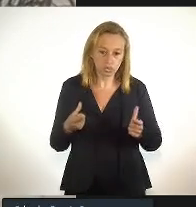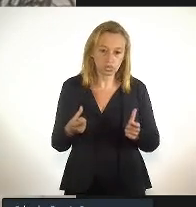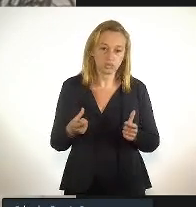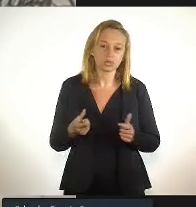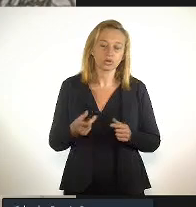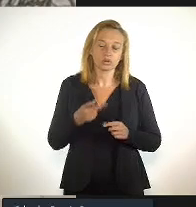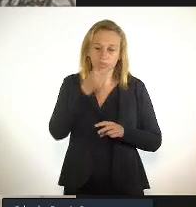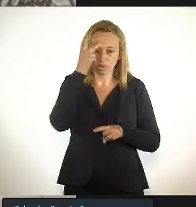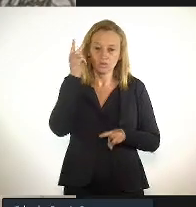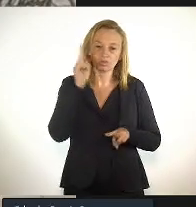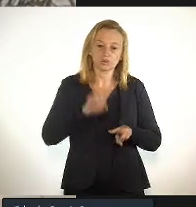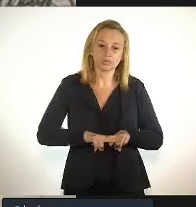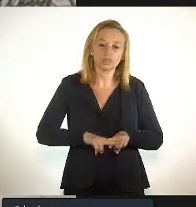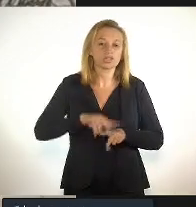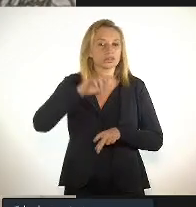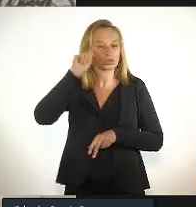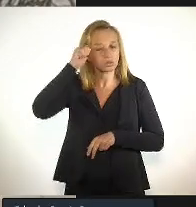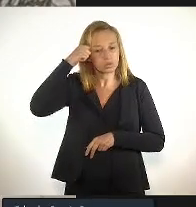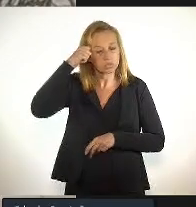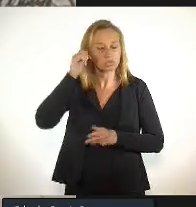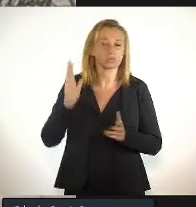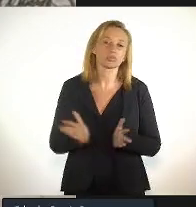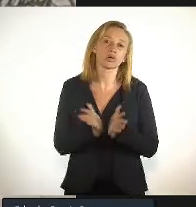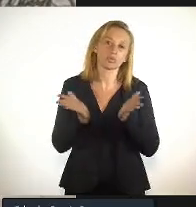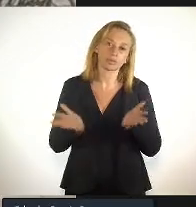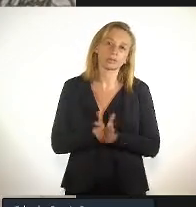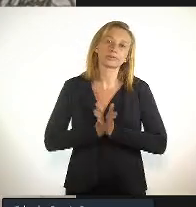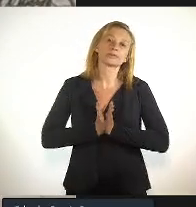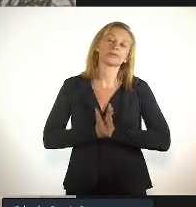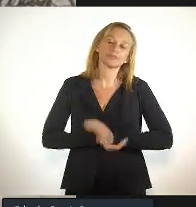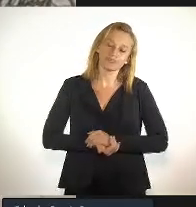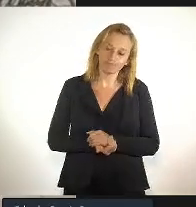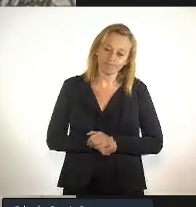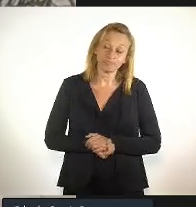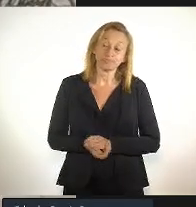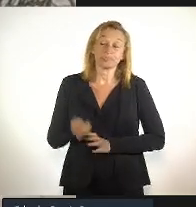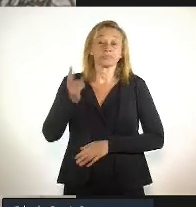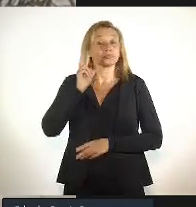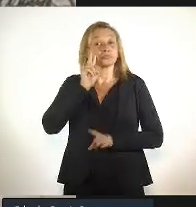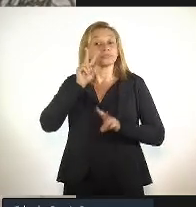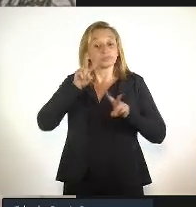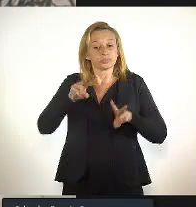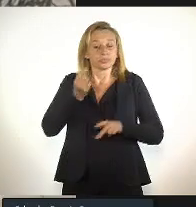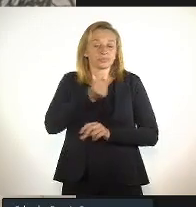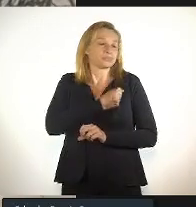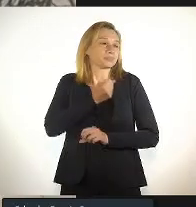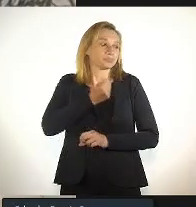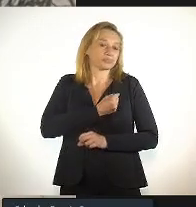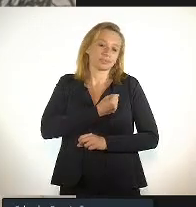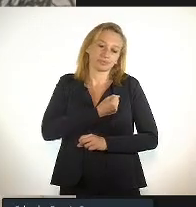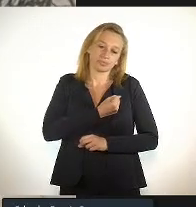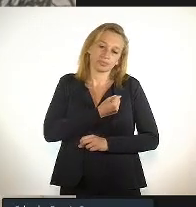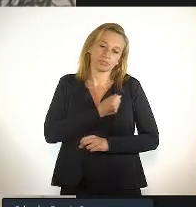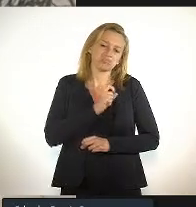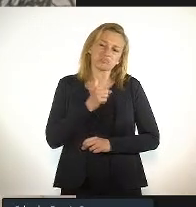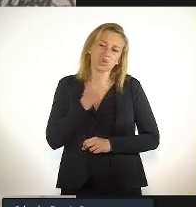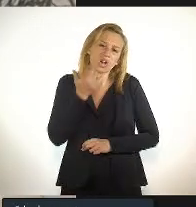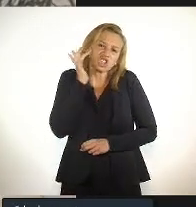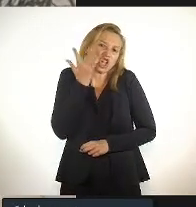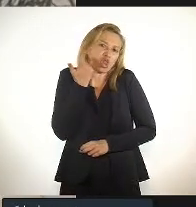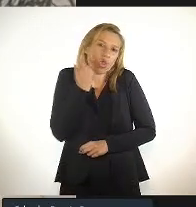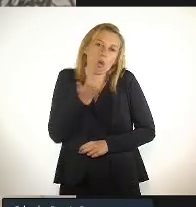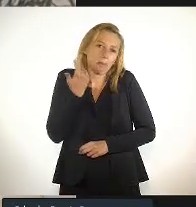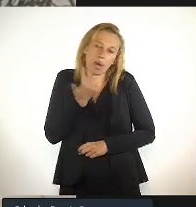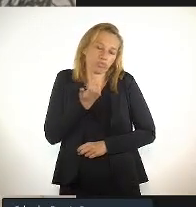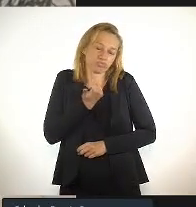encarcerados são negros, pobres. Então, olhar esses dados e não naturalizar